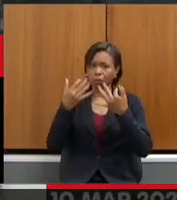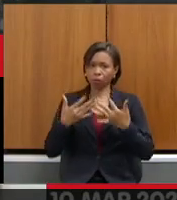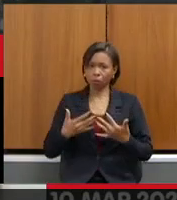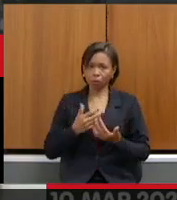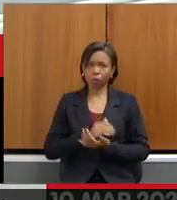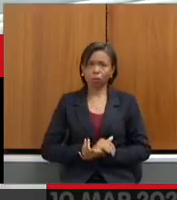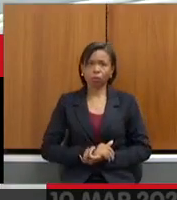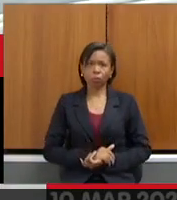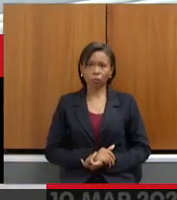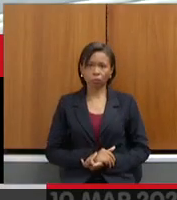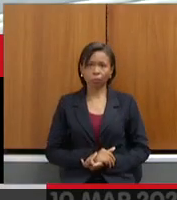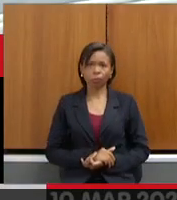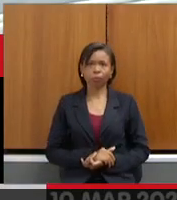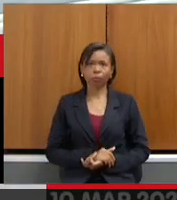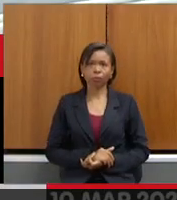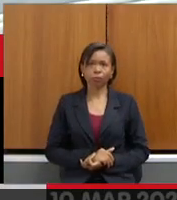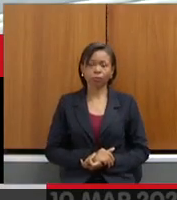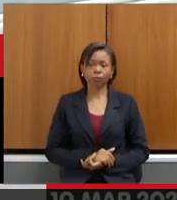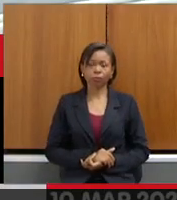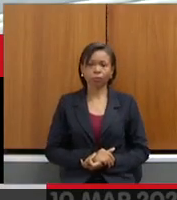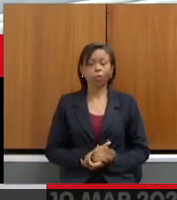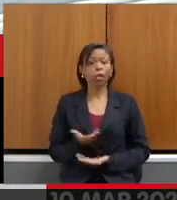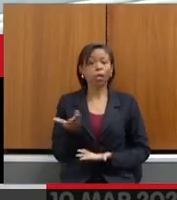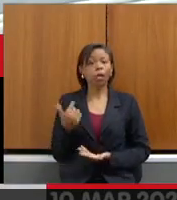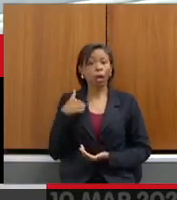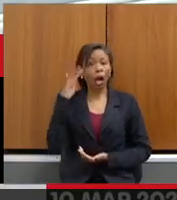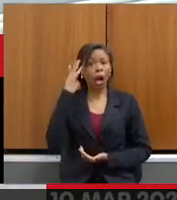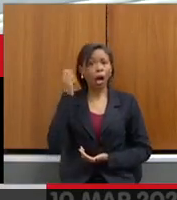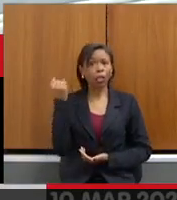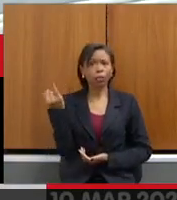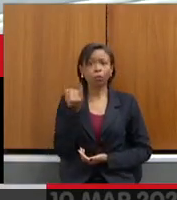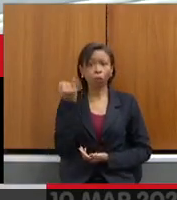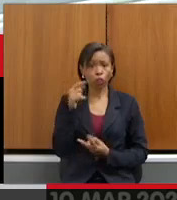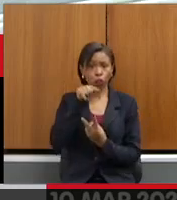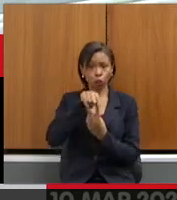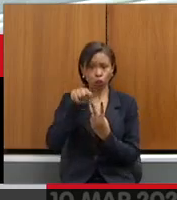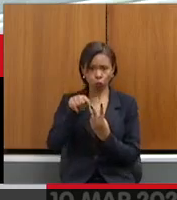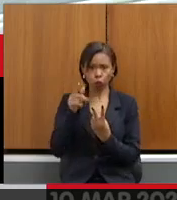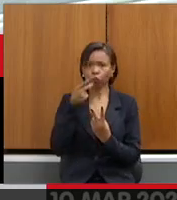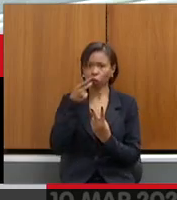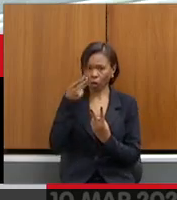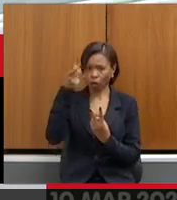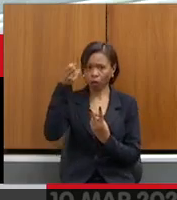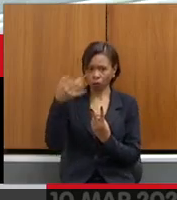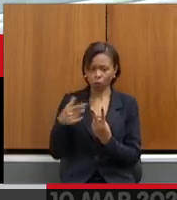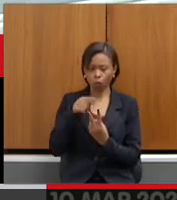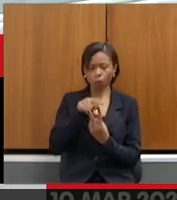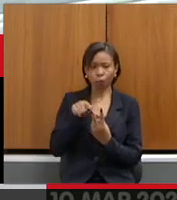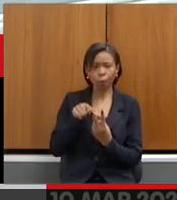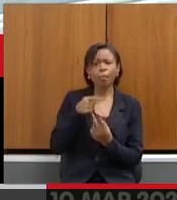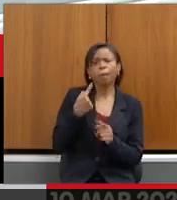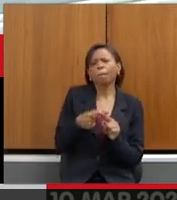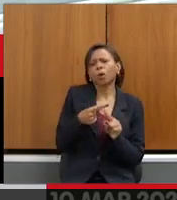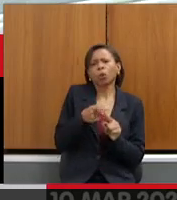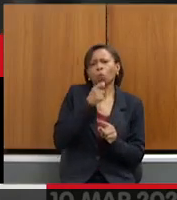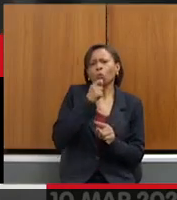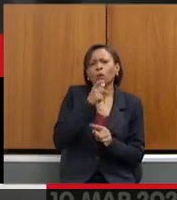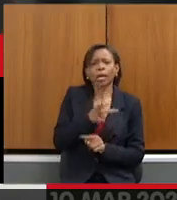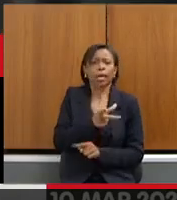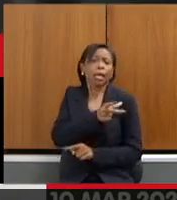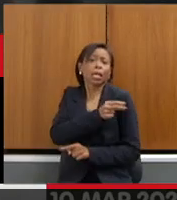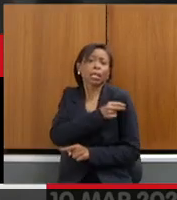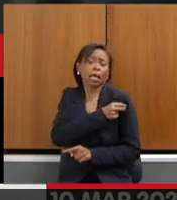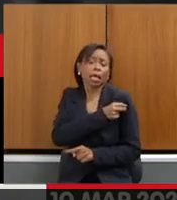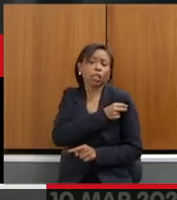por favor Deputado eu acho extremamente importante essas duas colocações porque que nós não fizemos os testes clínicos